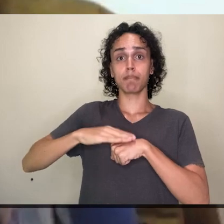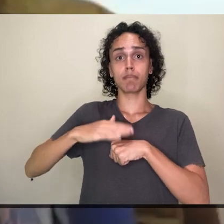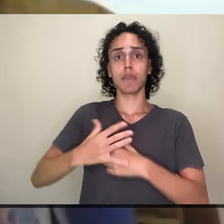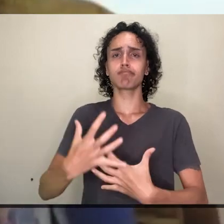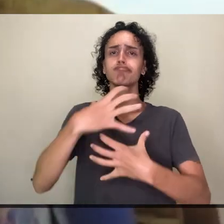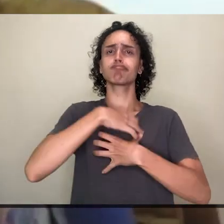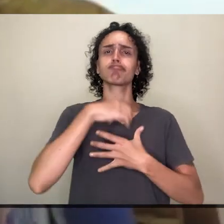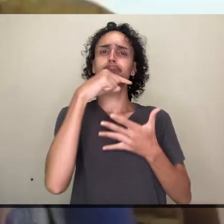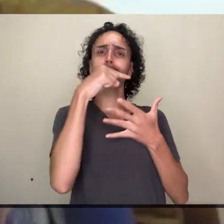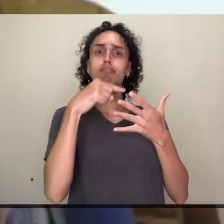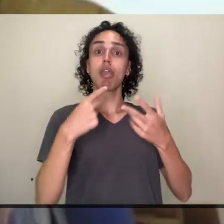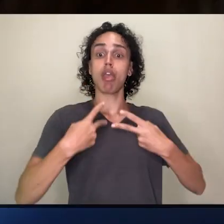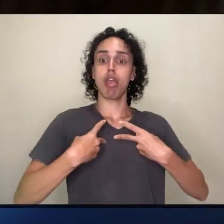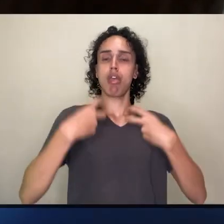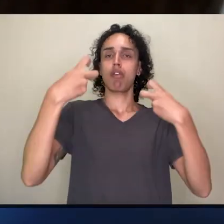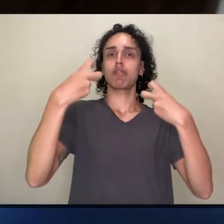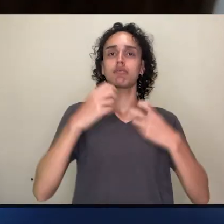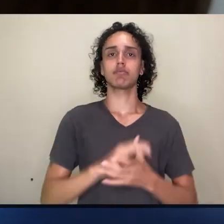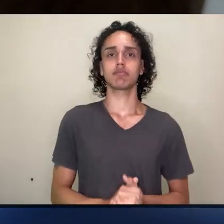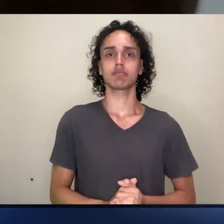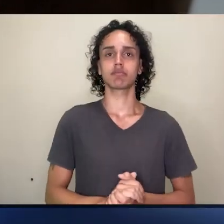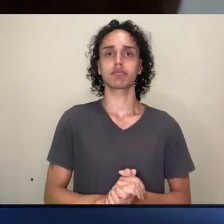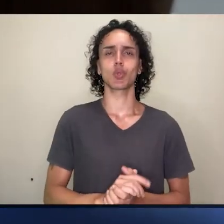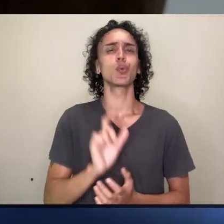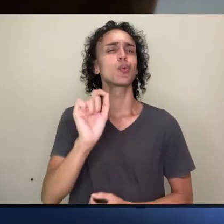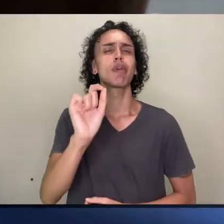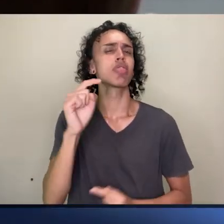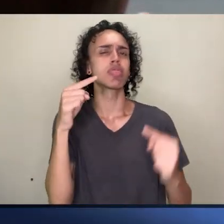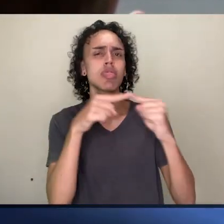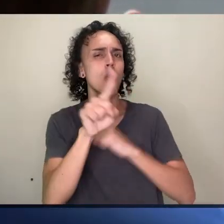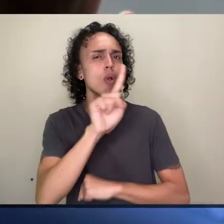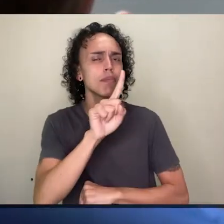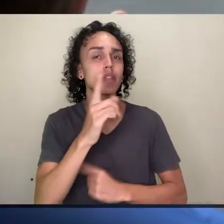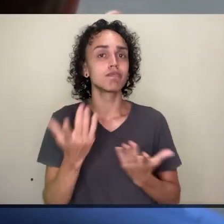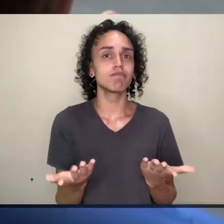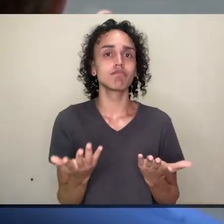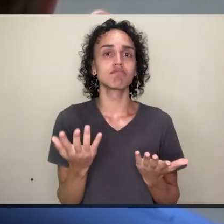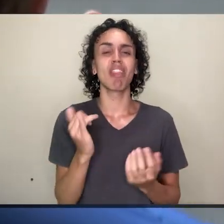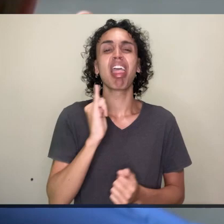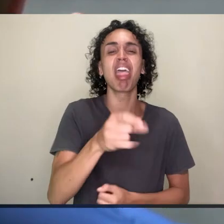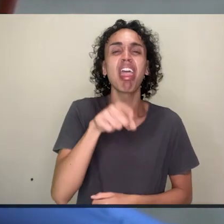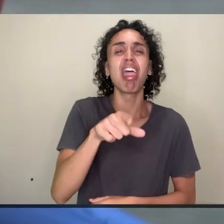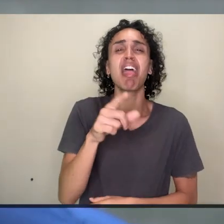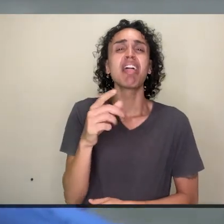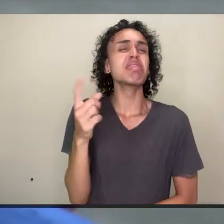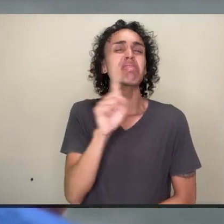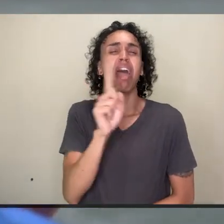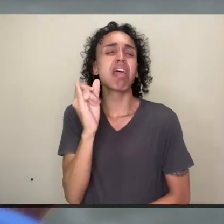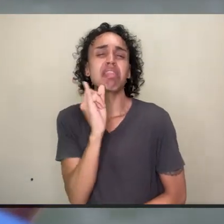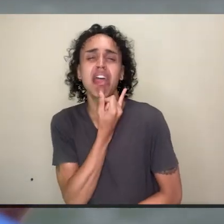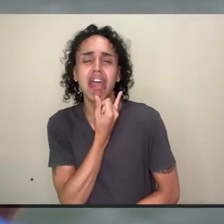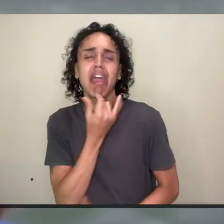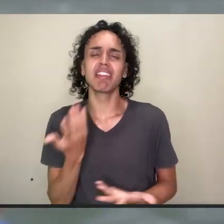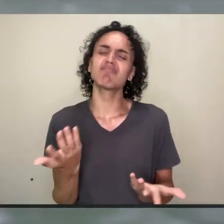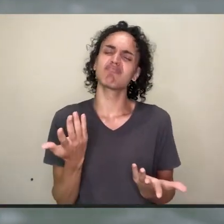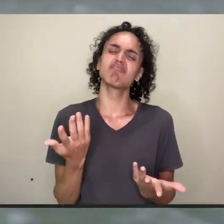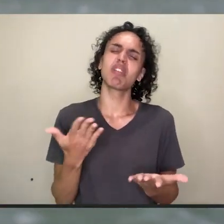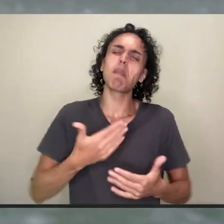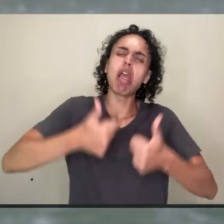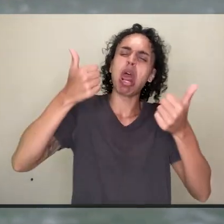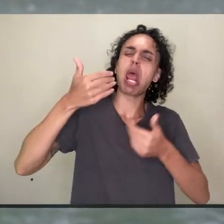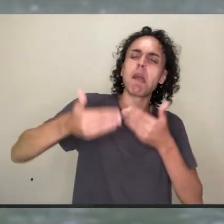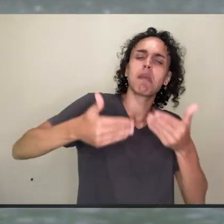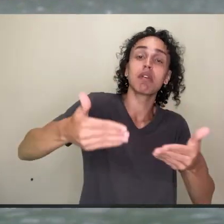os sentimentos que ela tem. Não é adequado a gente dizer, não fica triste, vai passar, sua mãe não ia gostar de